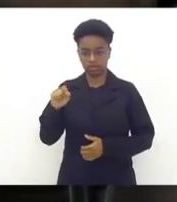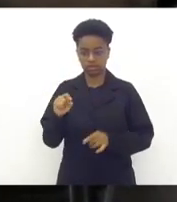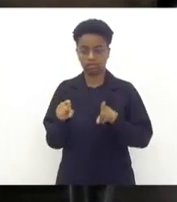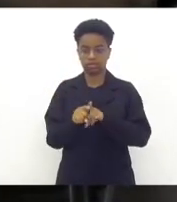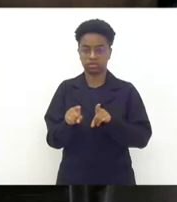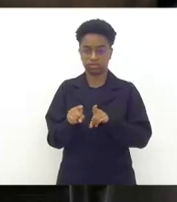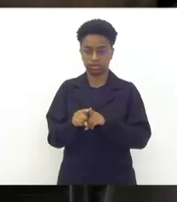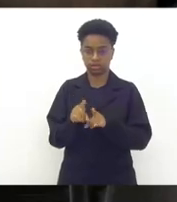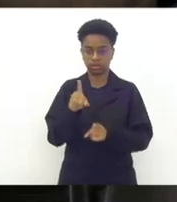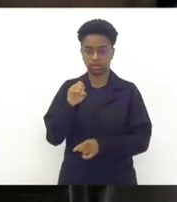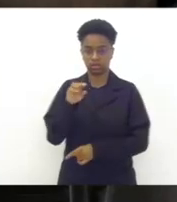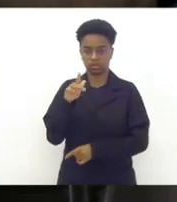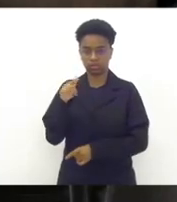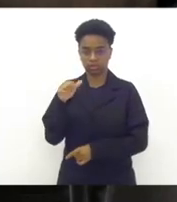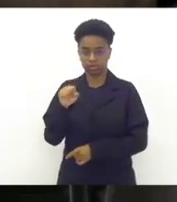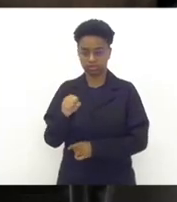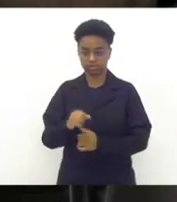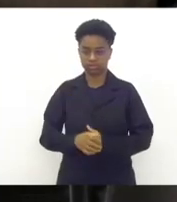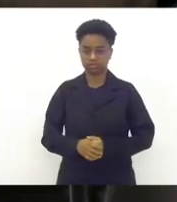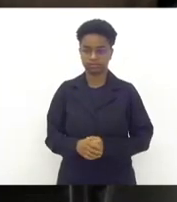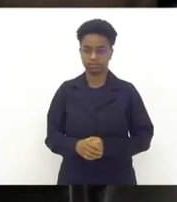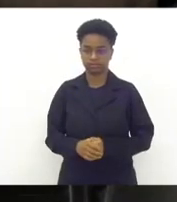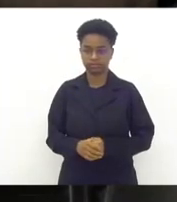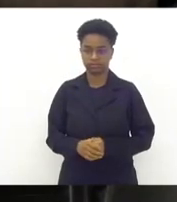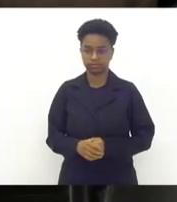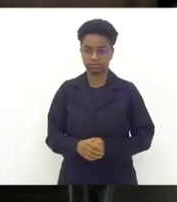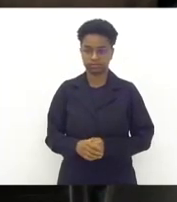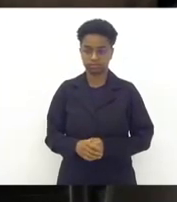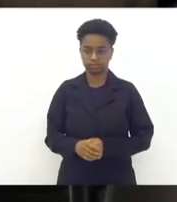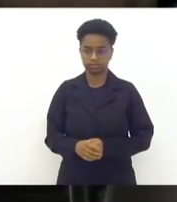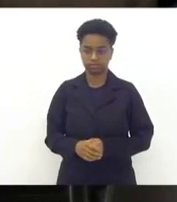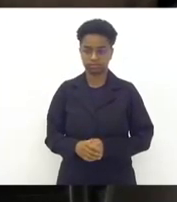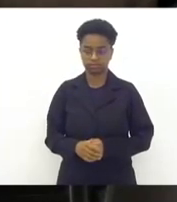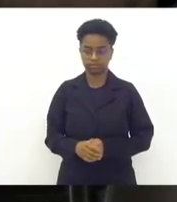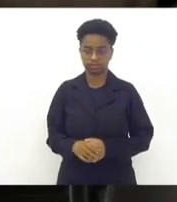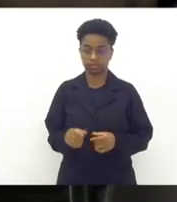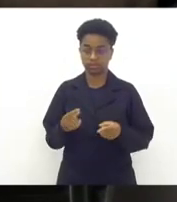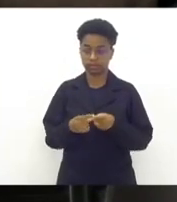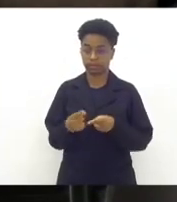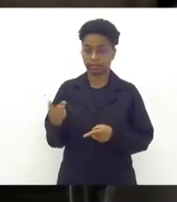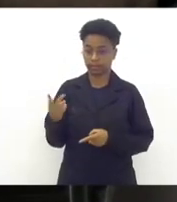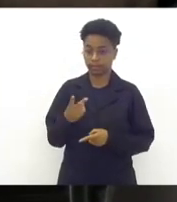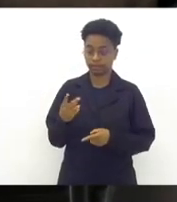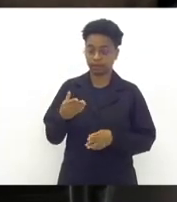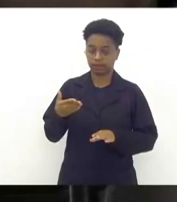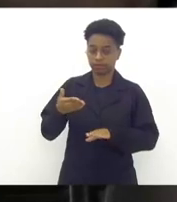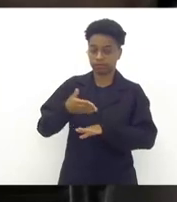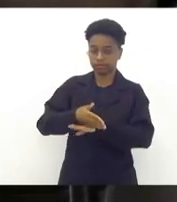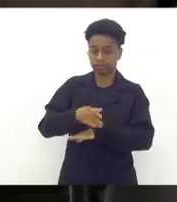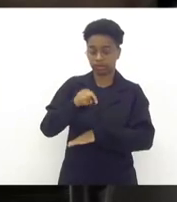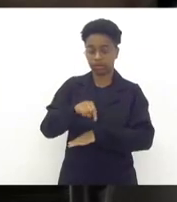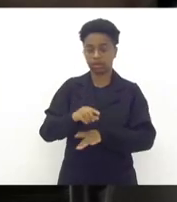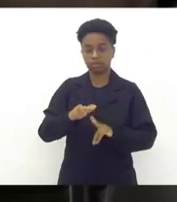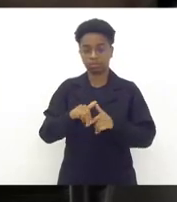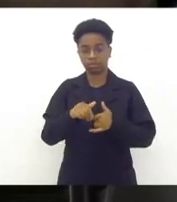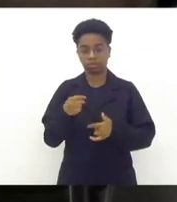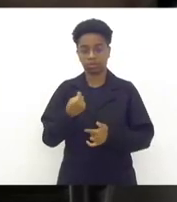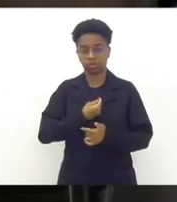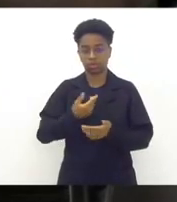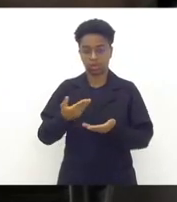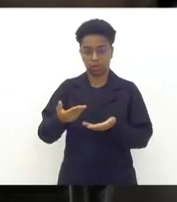o senhor Douglas Moreira, que vieram atendendo o nosso chamado, o nosso convite,